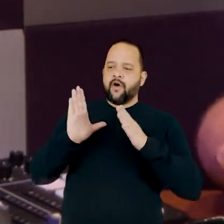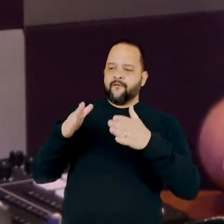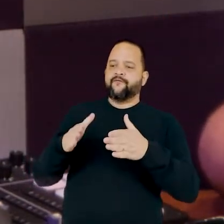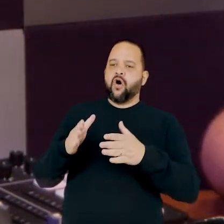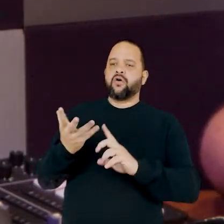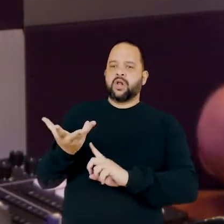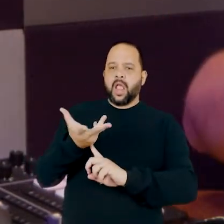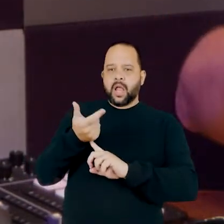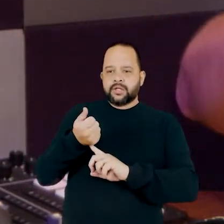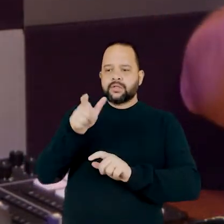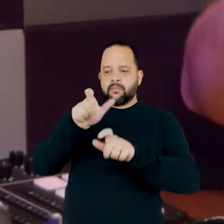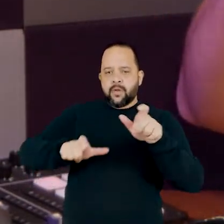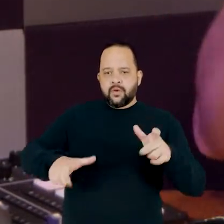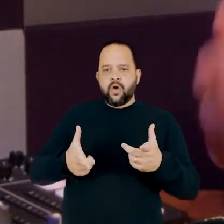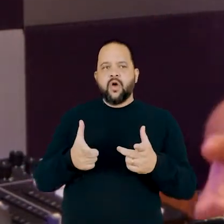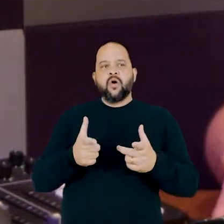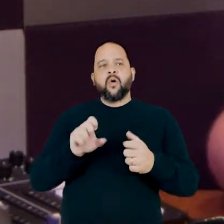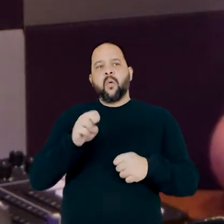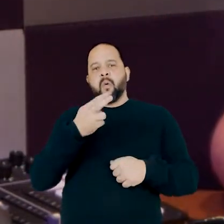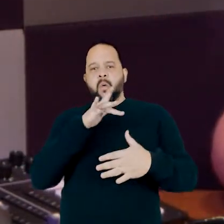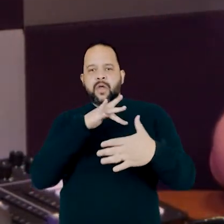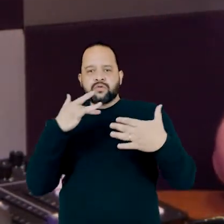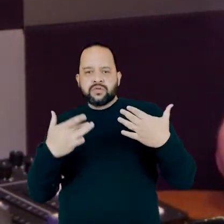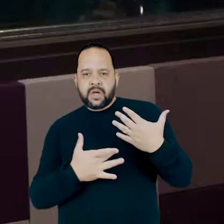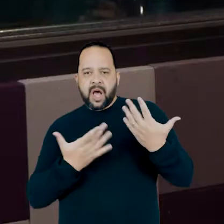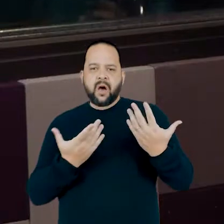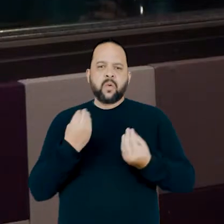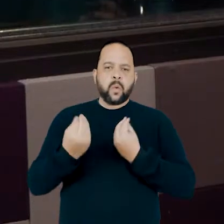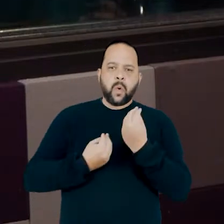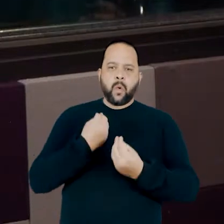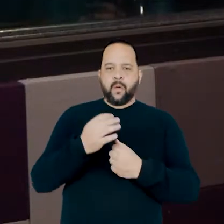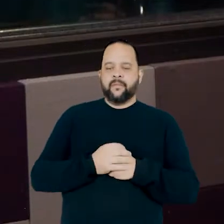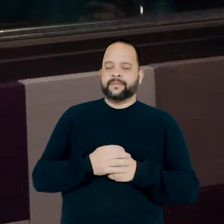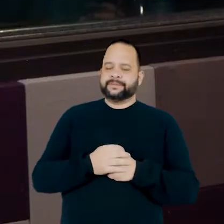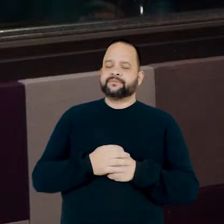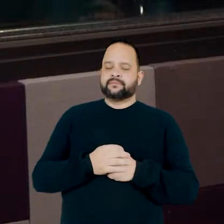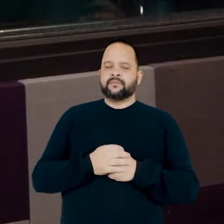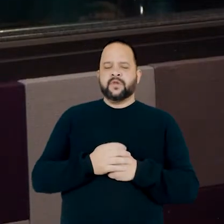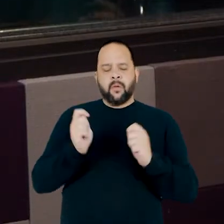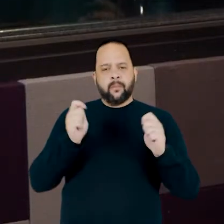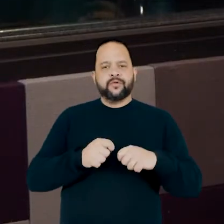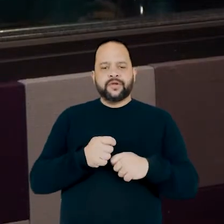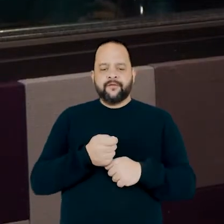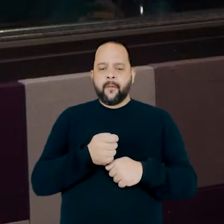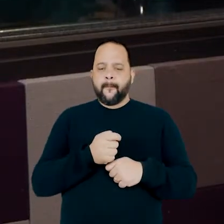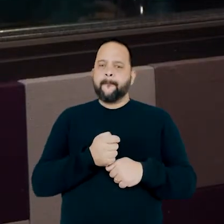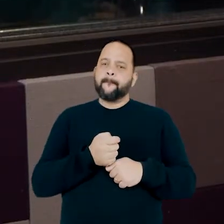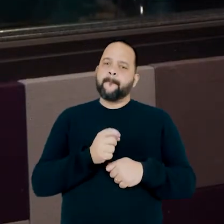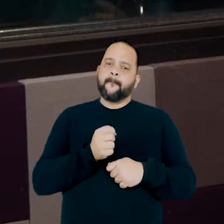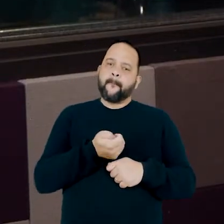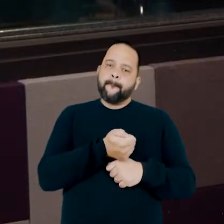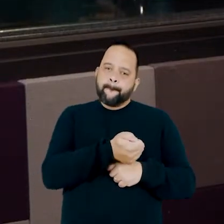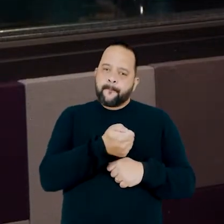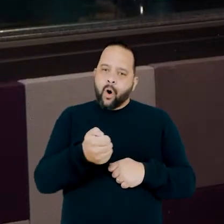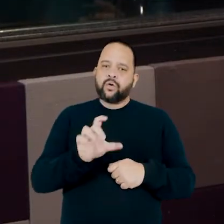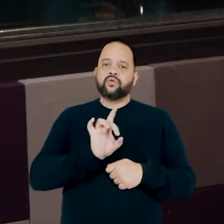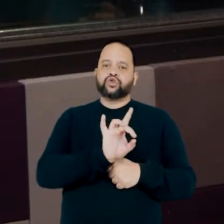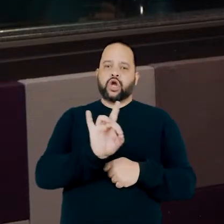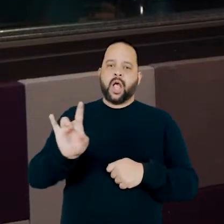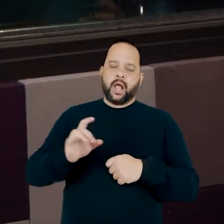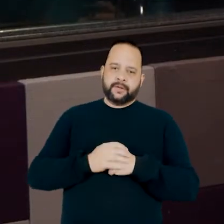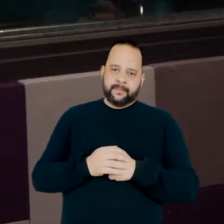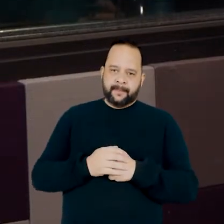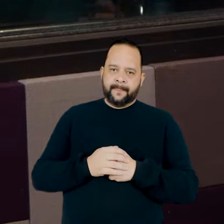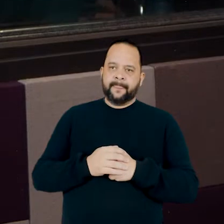É público especializado? É redes sociais? Um pouquinho de cada coisa, né? Artista continua sendo, né? Assim